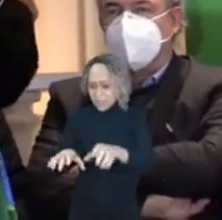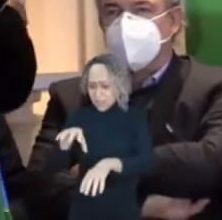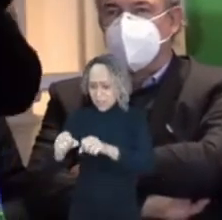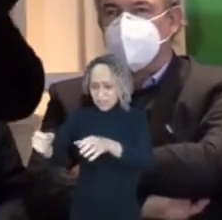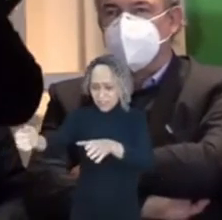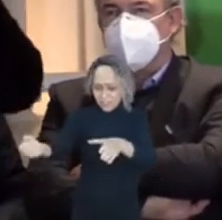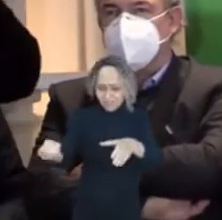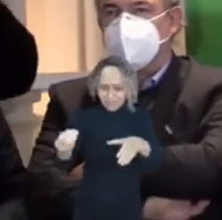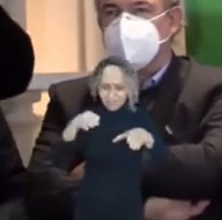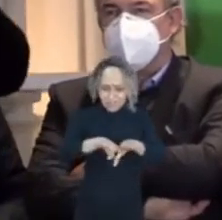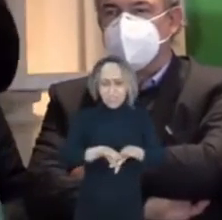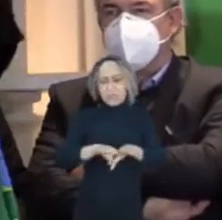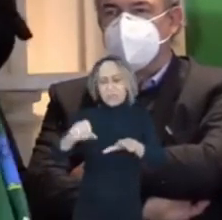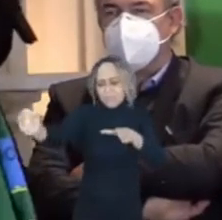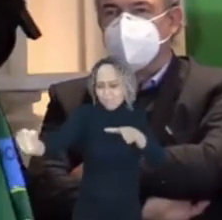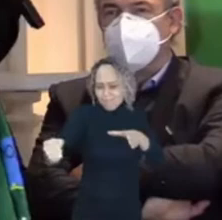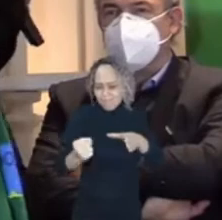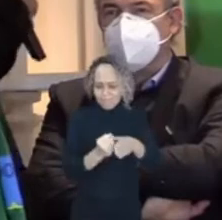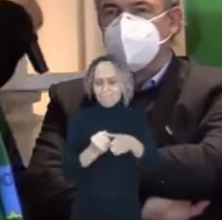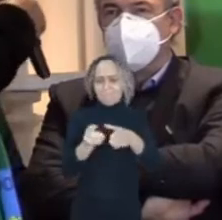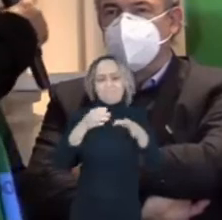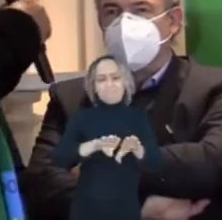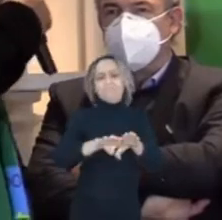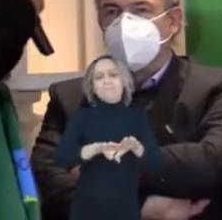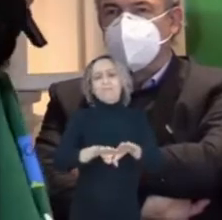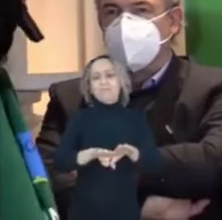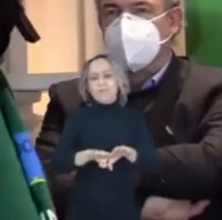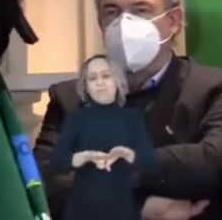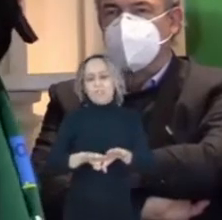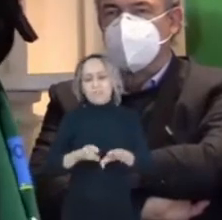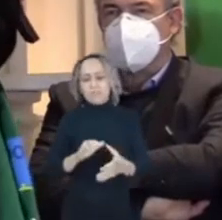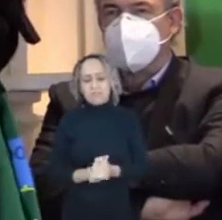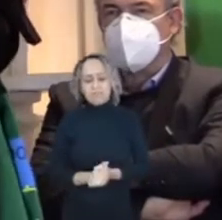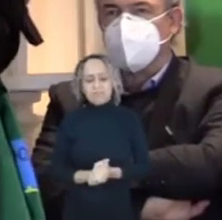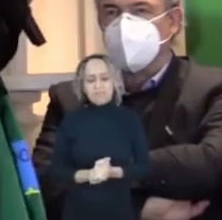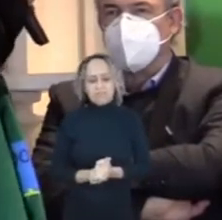Nós conseguimos sair daquela miséria do lixão